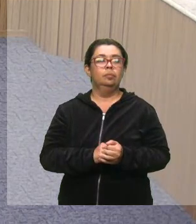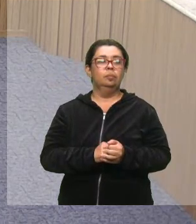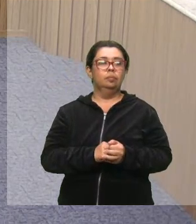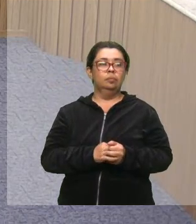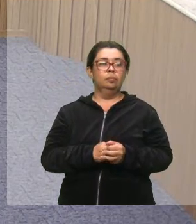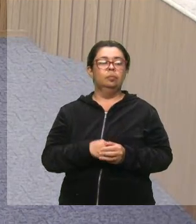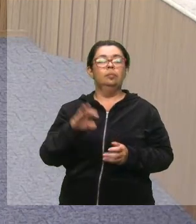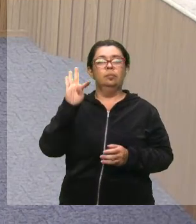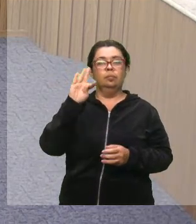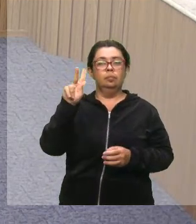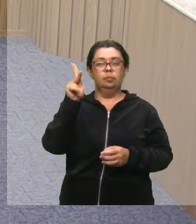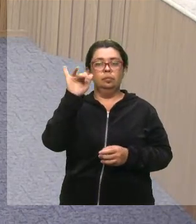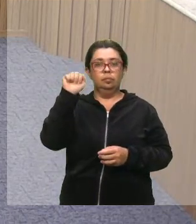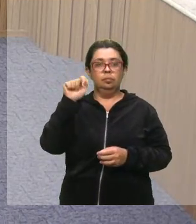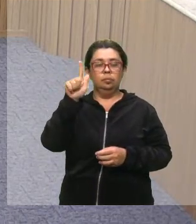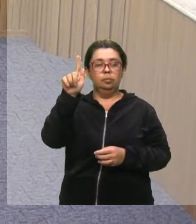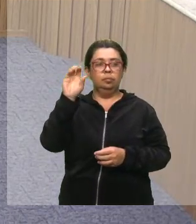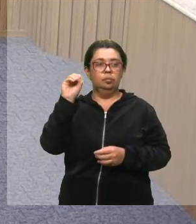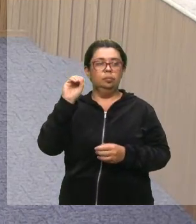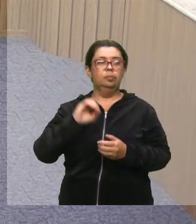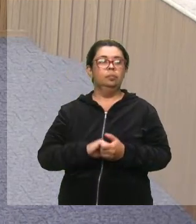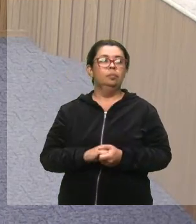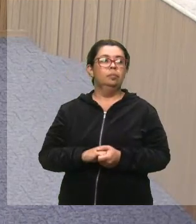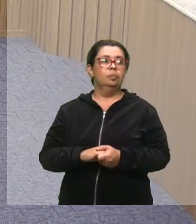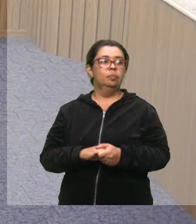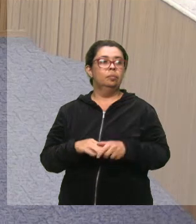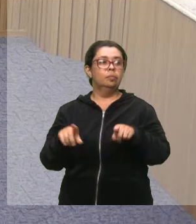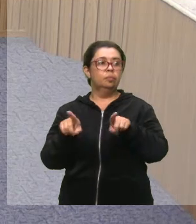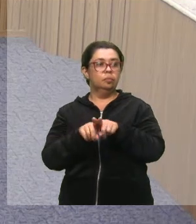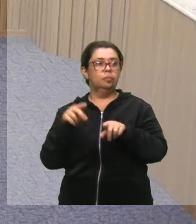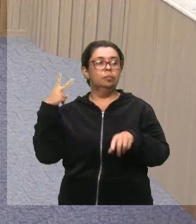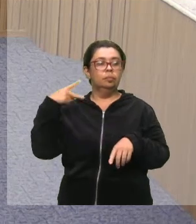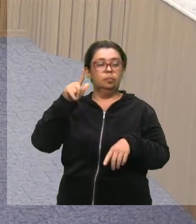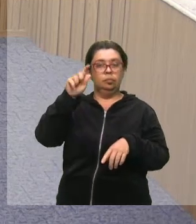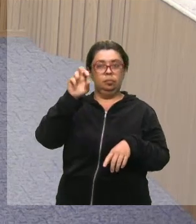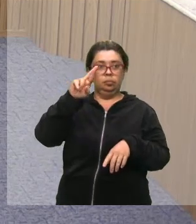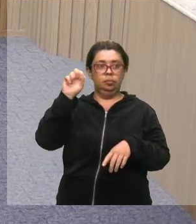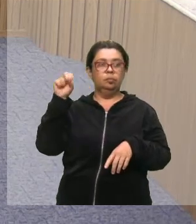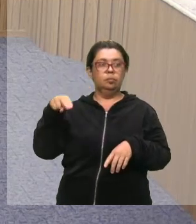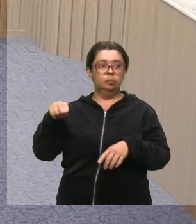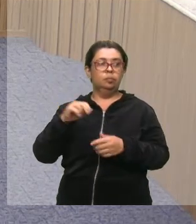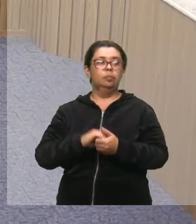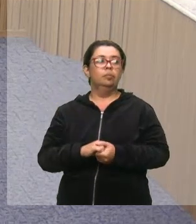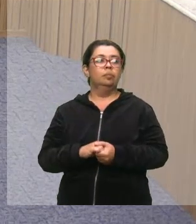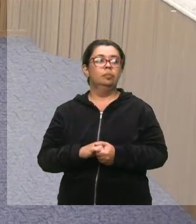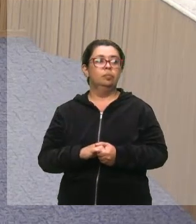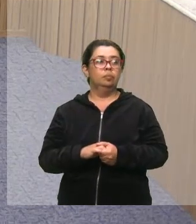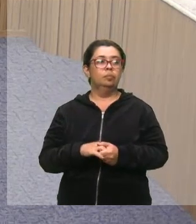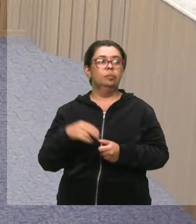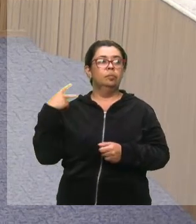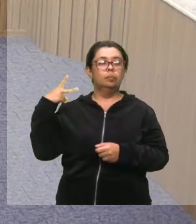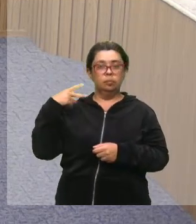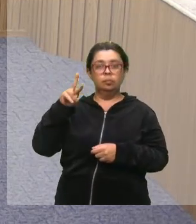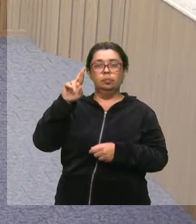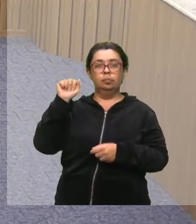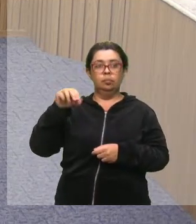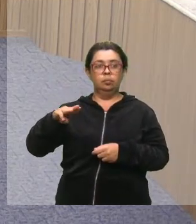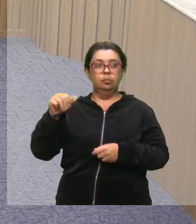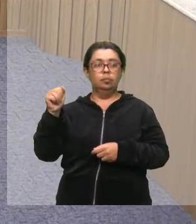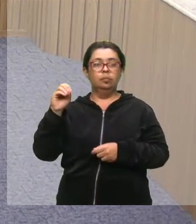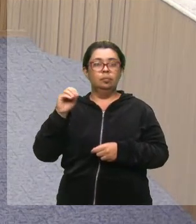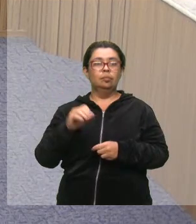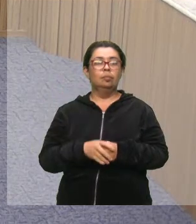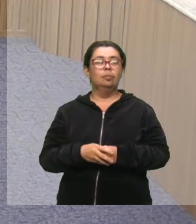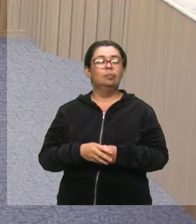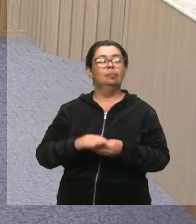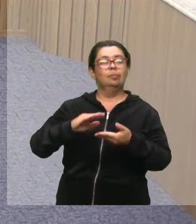Assis, Tiago Corado Lima. E também o vereador Gerson Alves, que já está aqui na mesa, assim como o vereador Ramon. E aproveito também